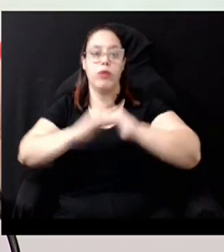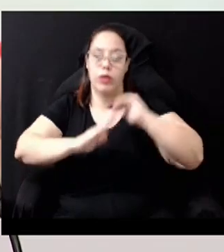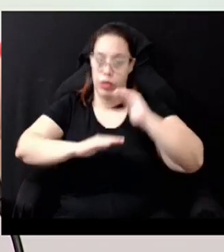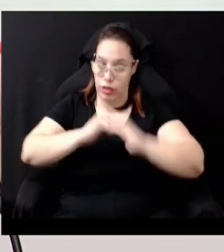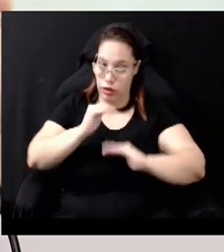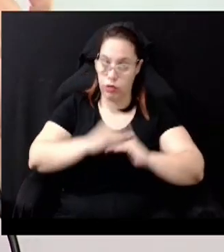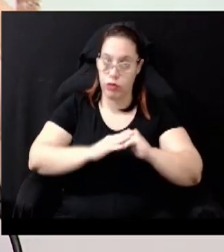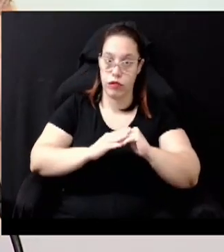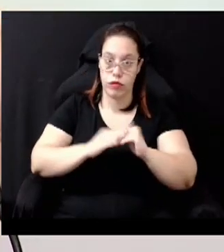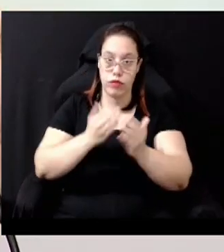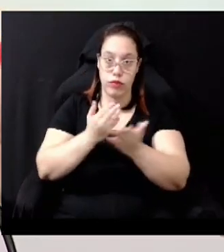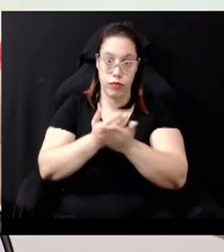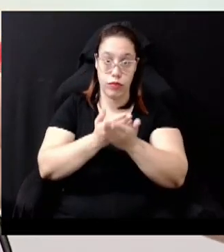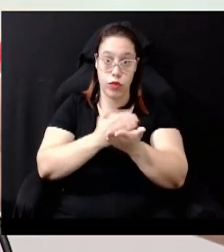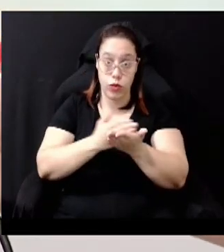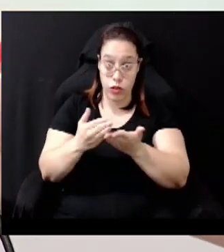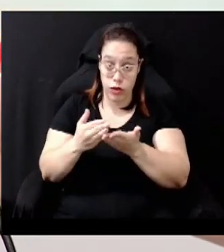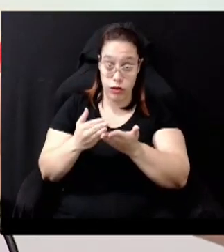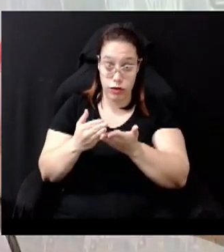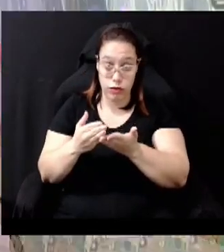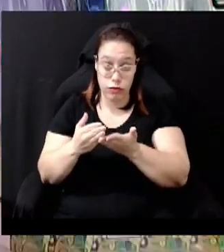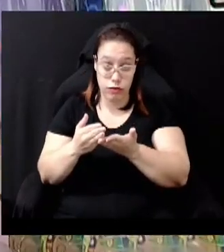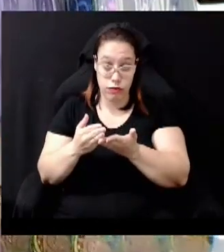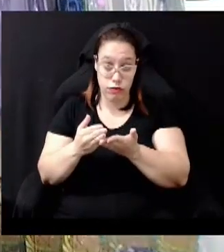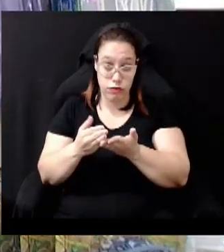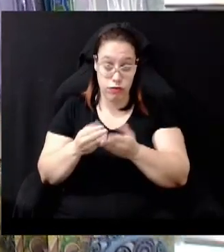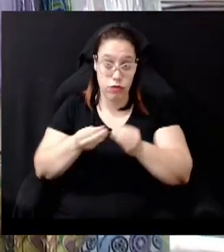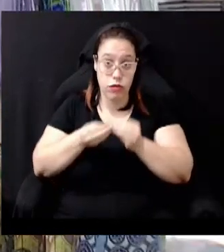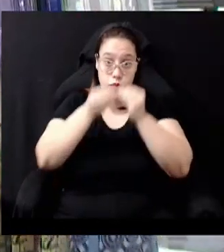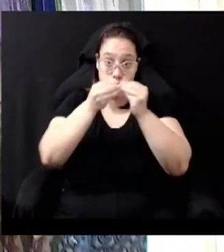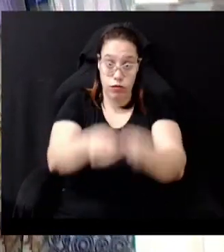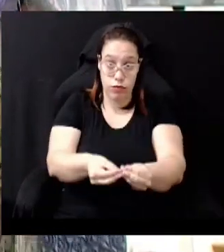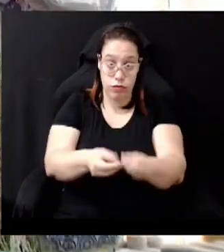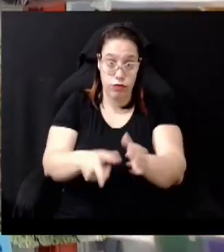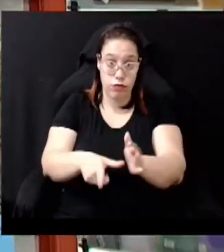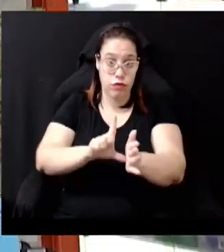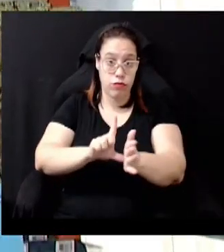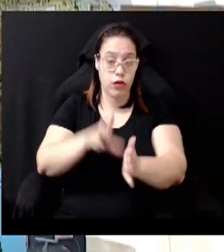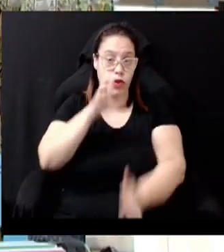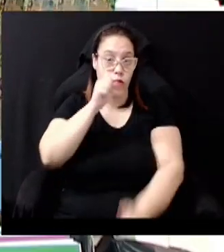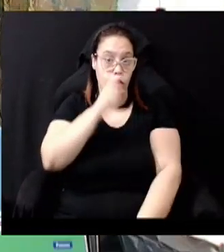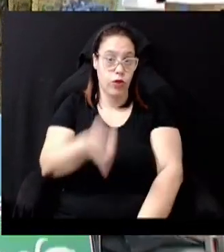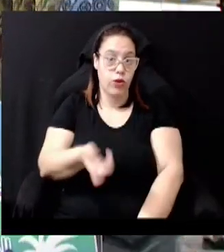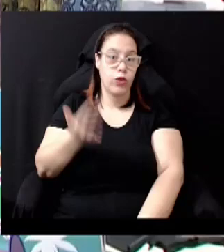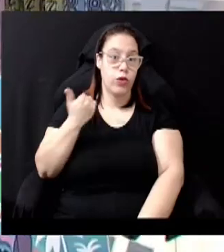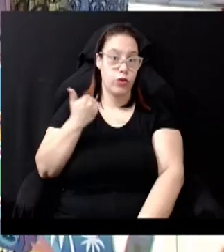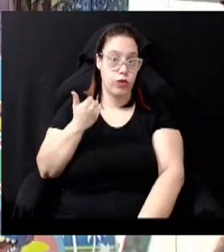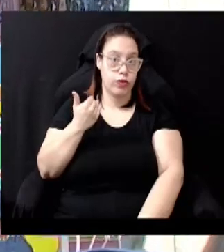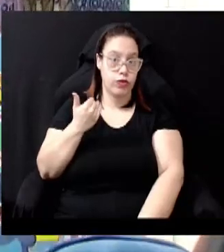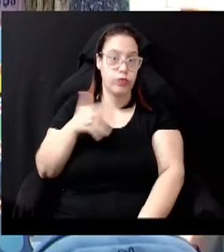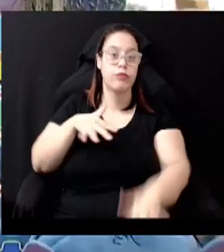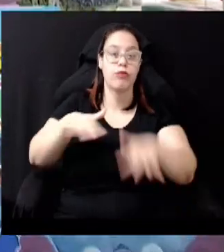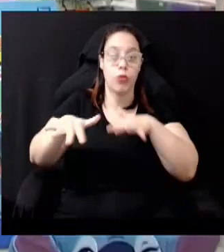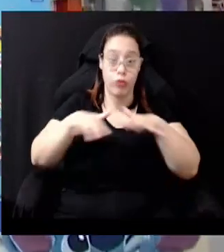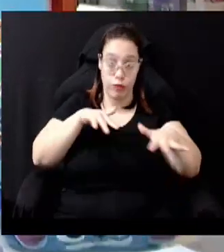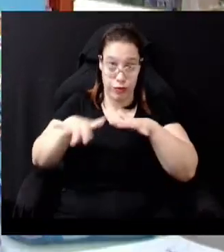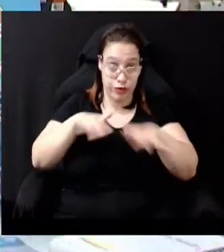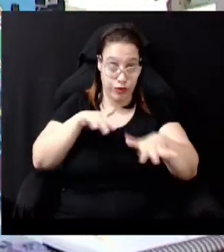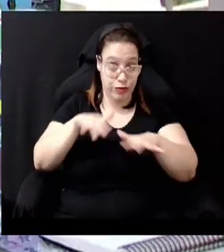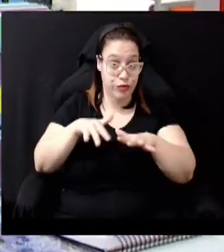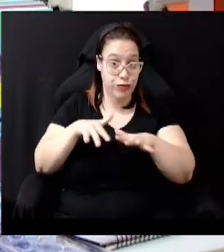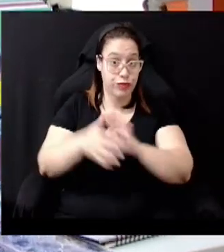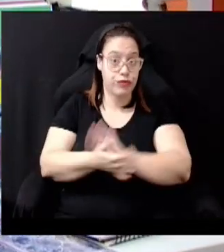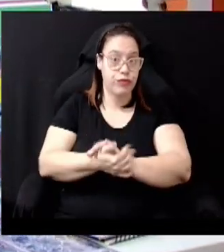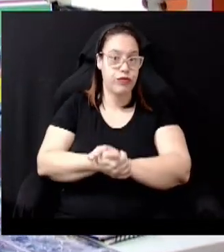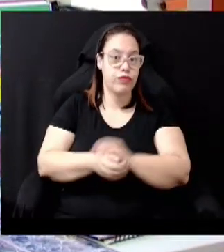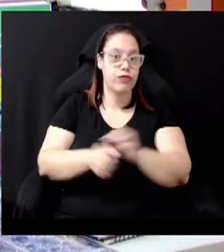estão começando, então, assim, no dia de entregar material, um dia antes, um sábado antes, é quando a gente tem bastante movimento. E ainda tem muita gente fazendo matrícula